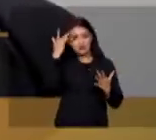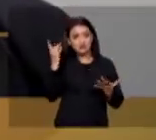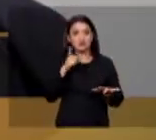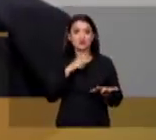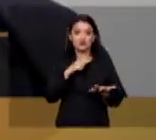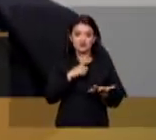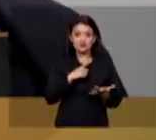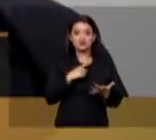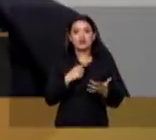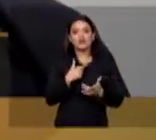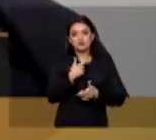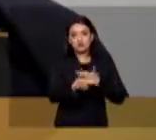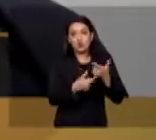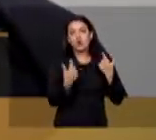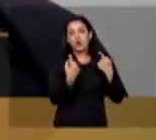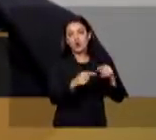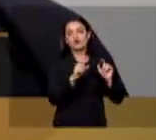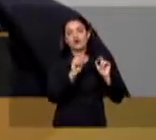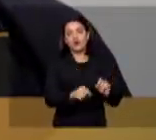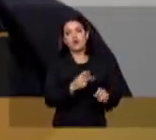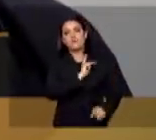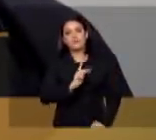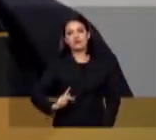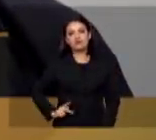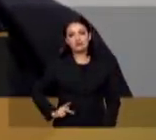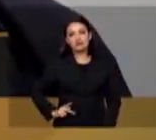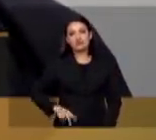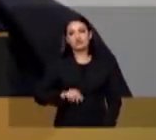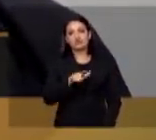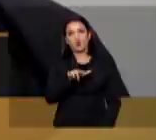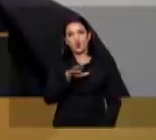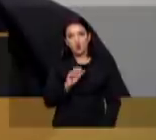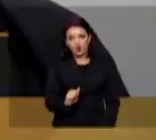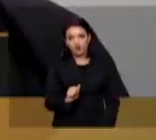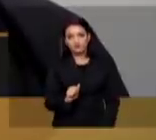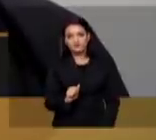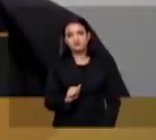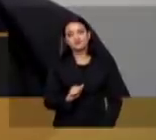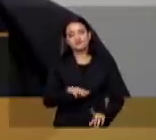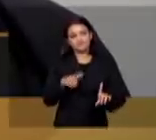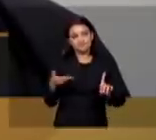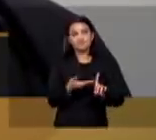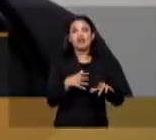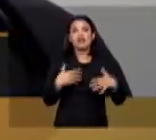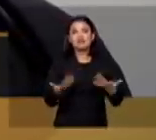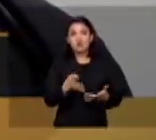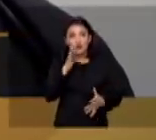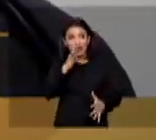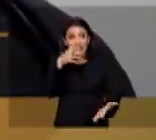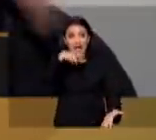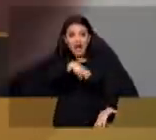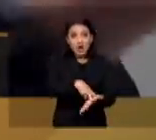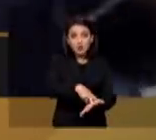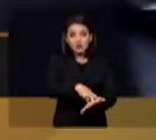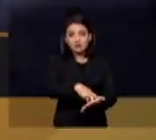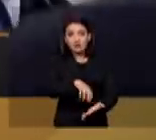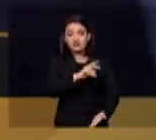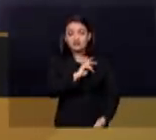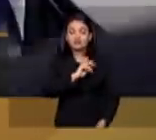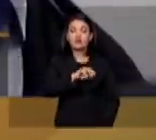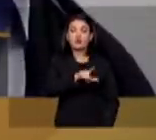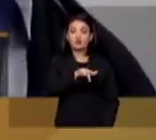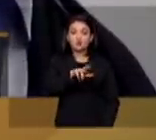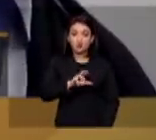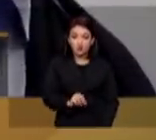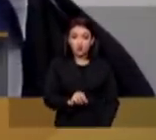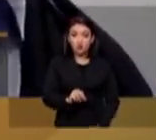impedimento eram o presidente Lula e o paciente. E, na condenação do paciente, reputada injusta pela defesa técnica